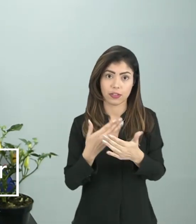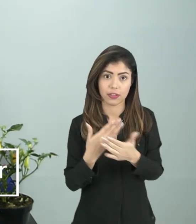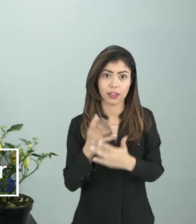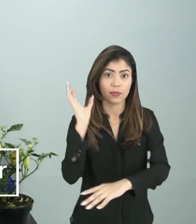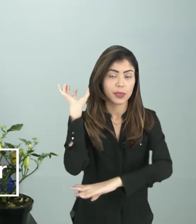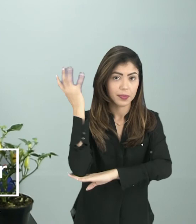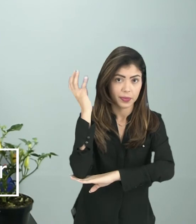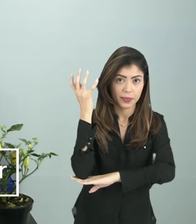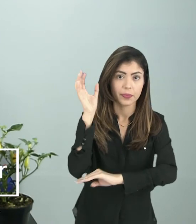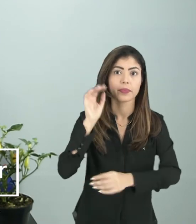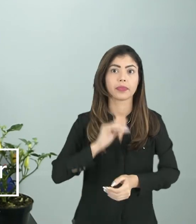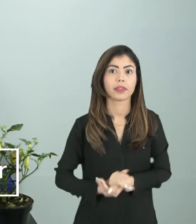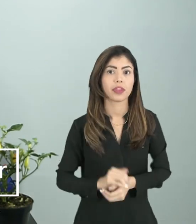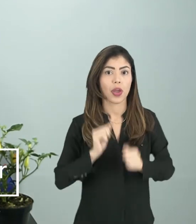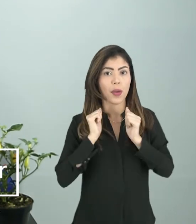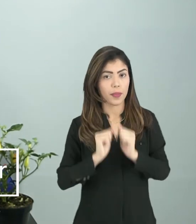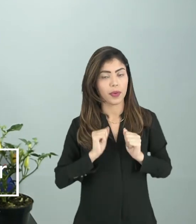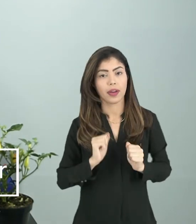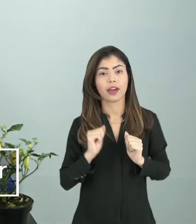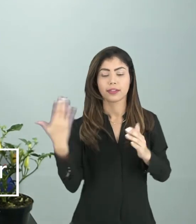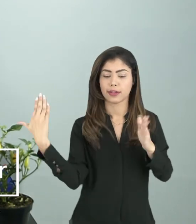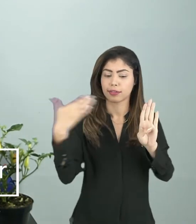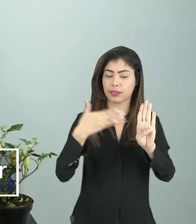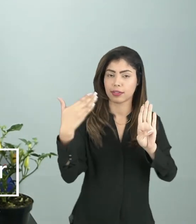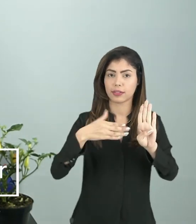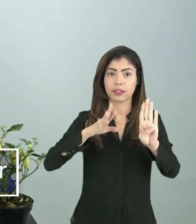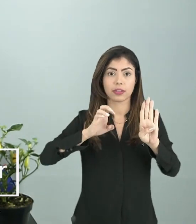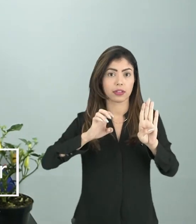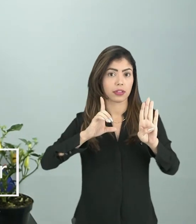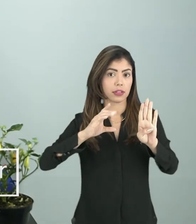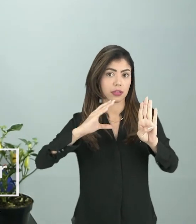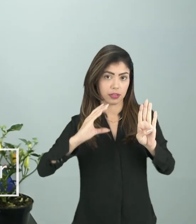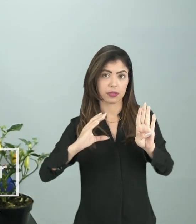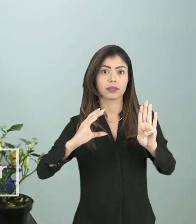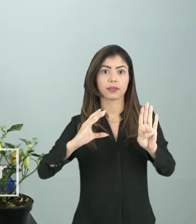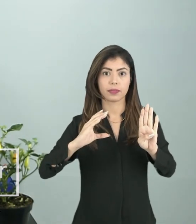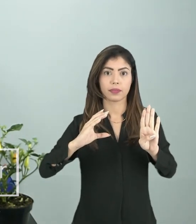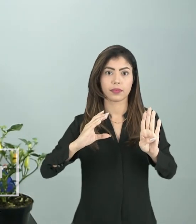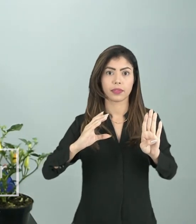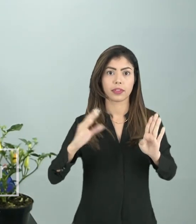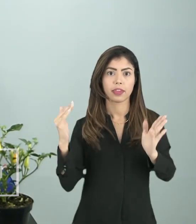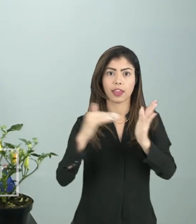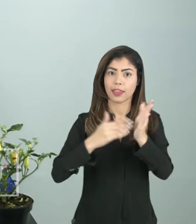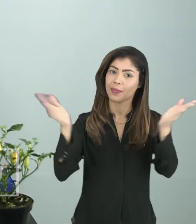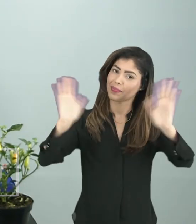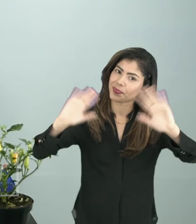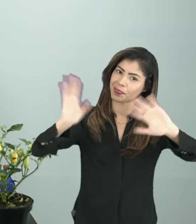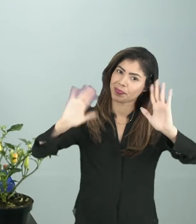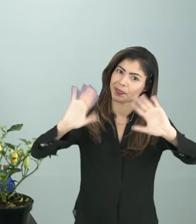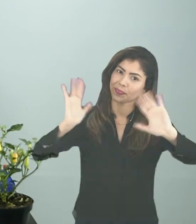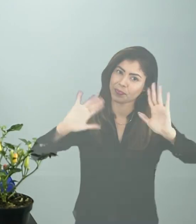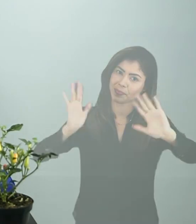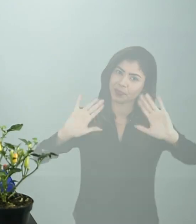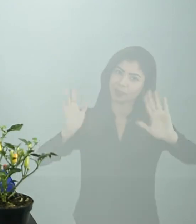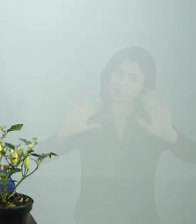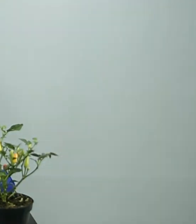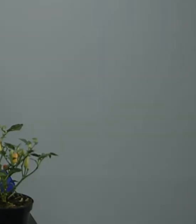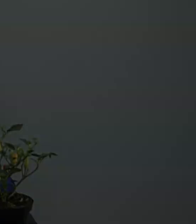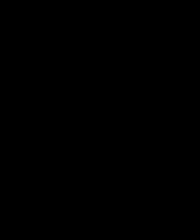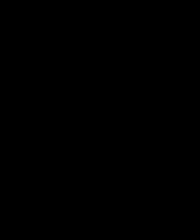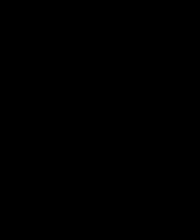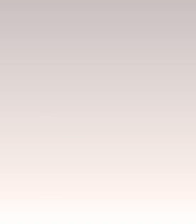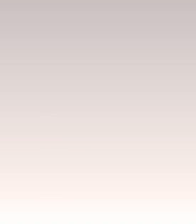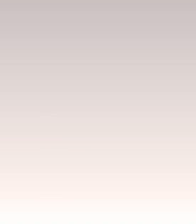as plantas, vocês podem acessar a plataforma Eduque. E até mais! Tchau!